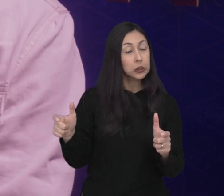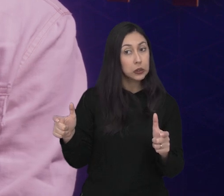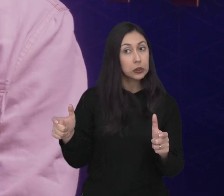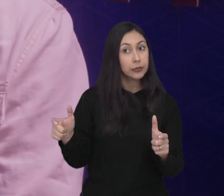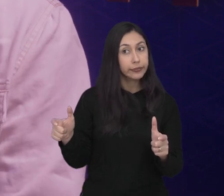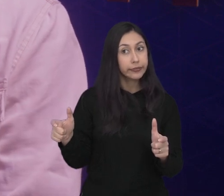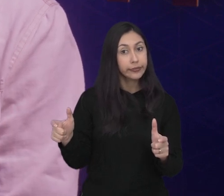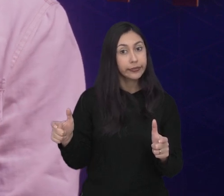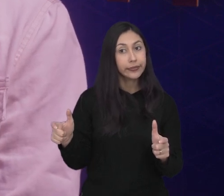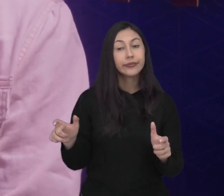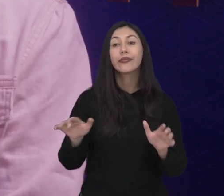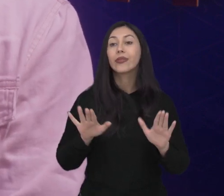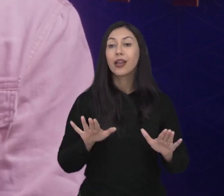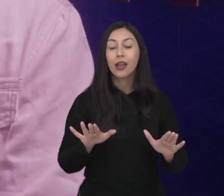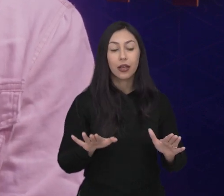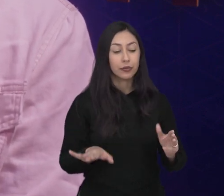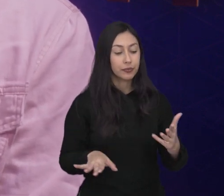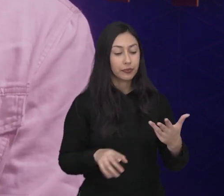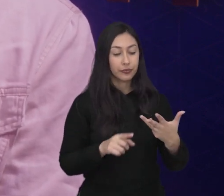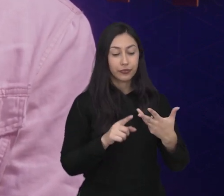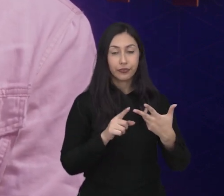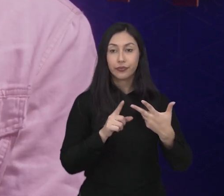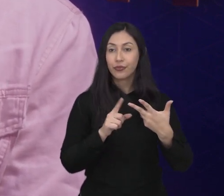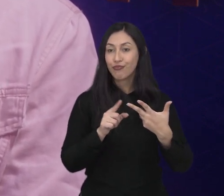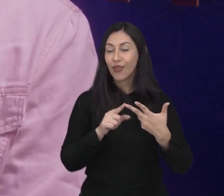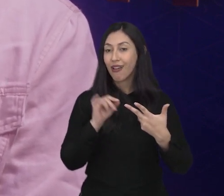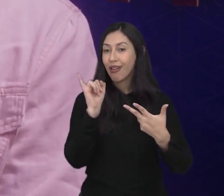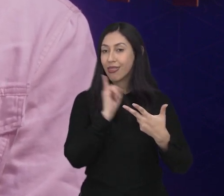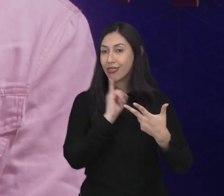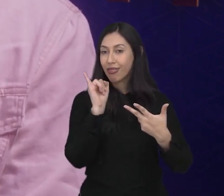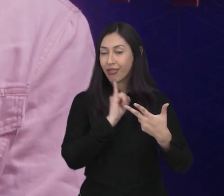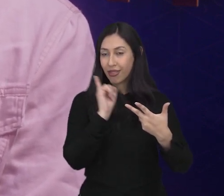uma comunidade muito grande. De italianos,